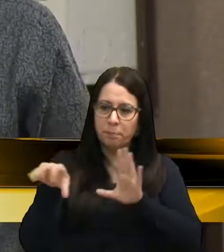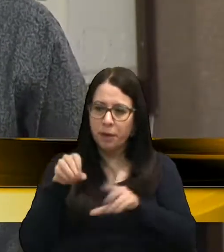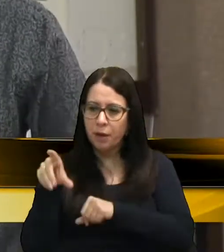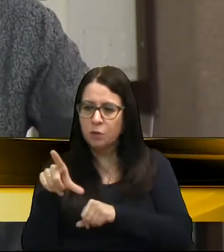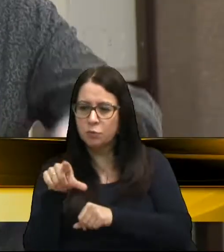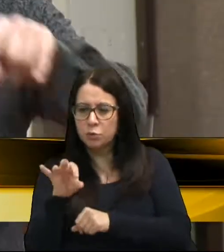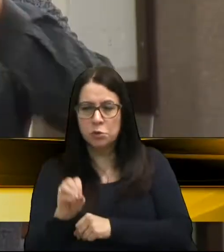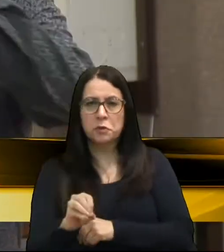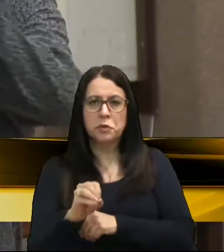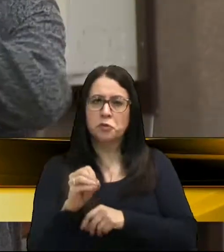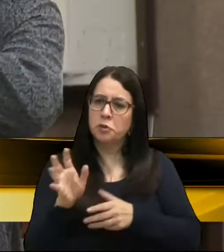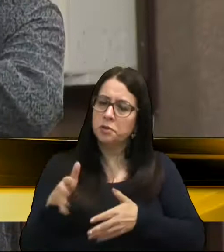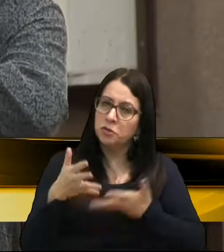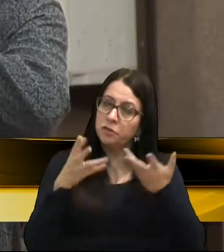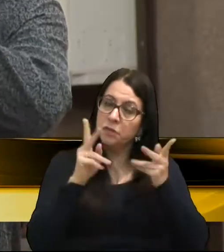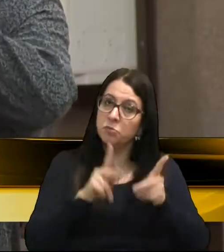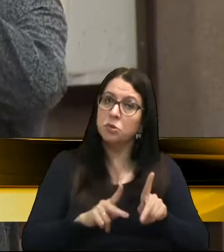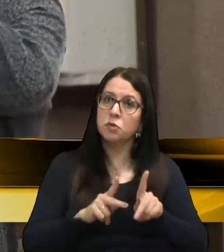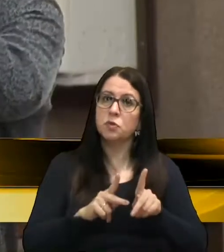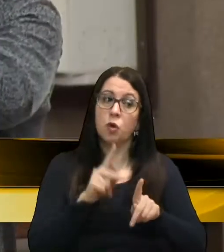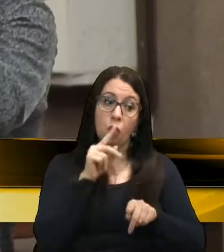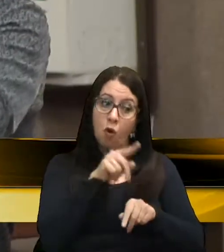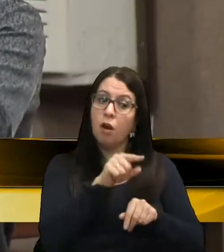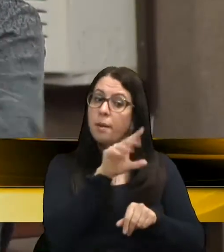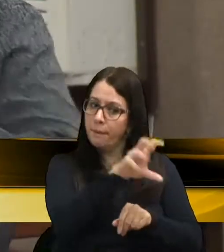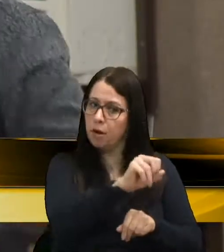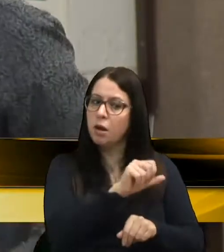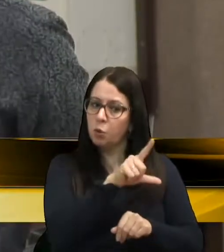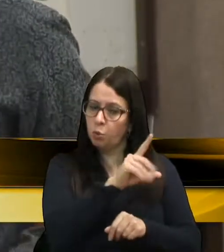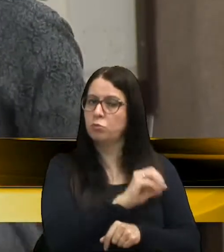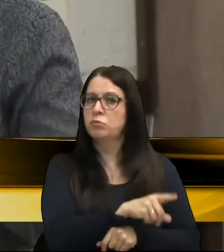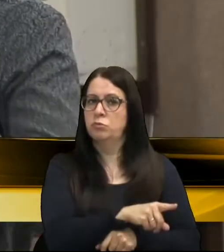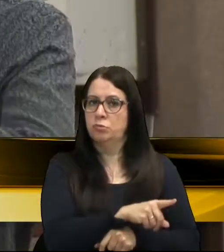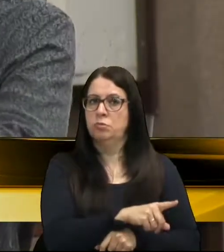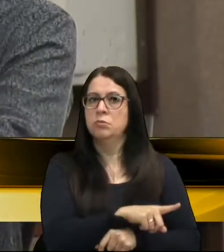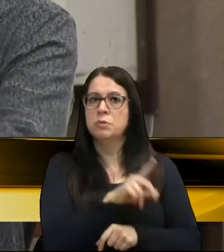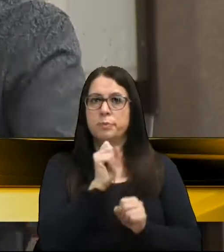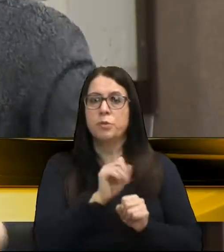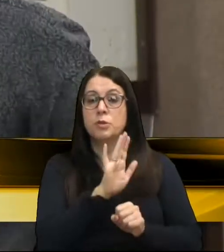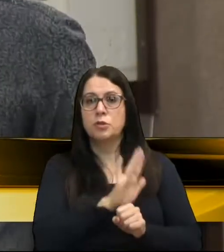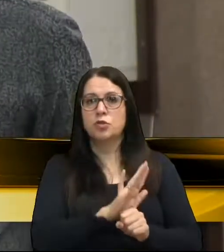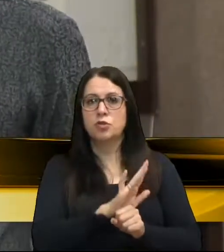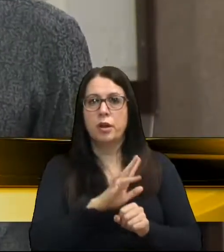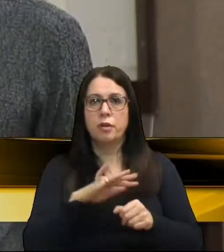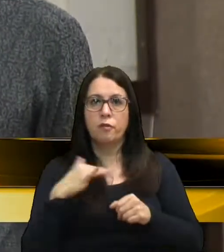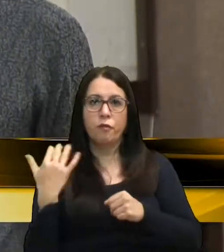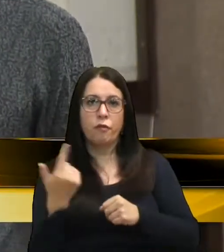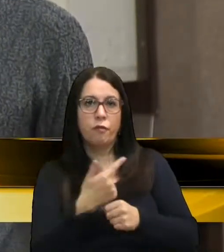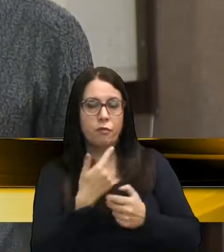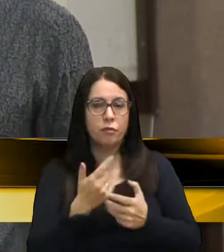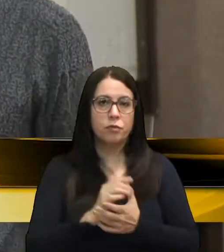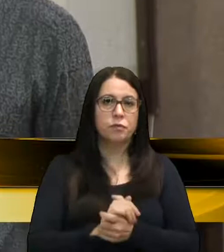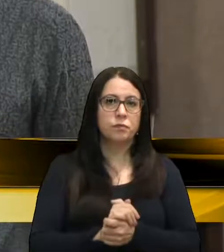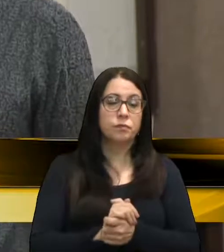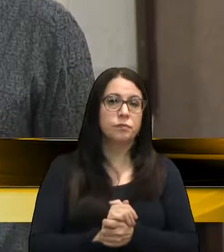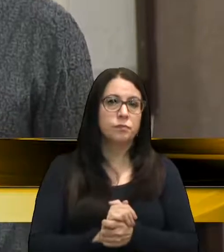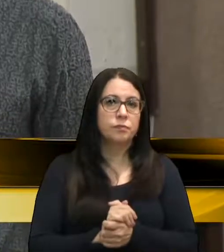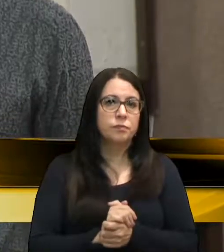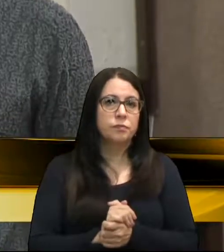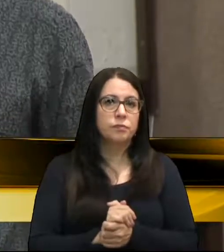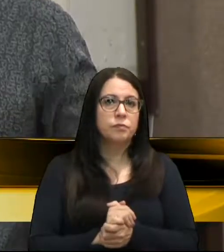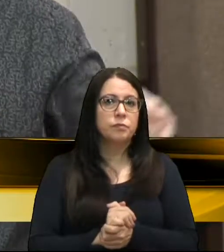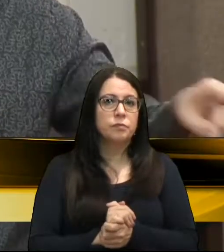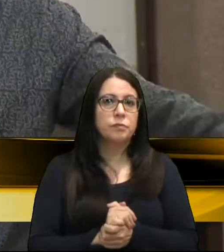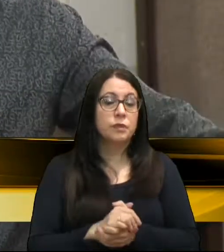lixos, eles incentivam as pessoas, olha, tem que recolher o lixo de vocês, não pode deixar no entorno, né?